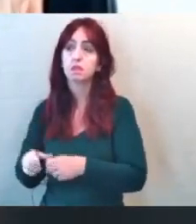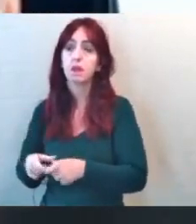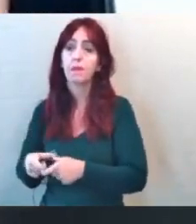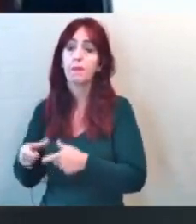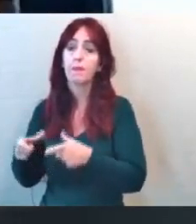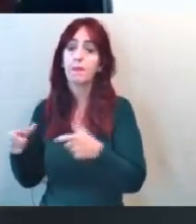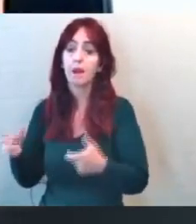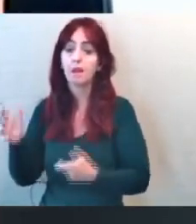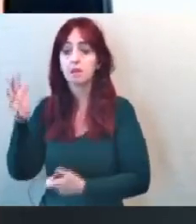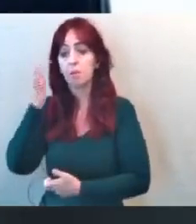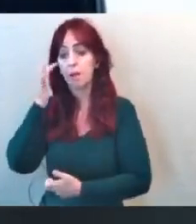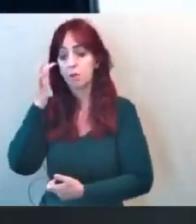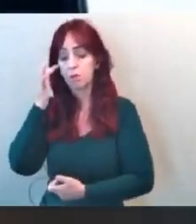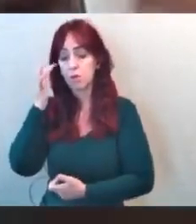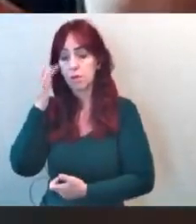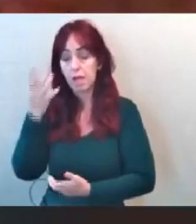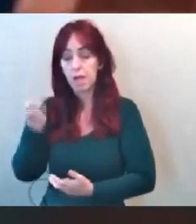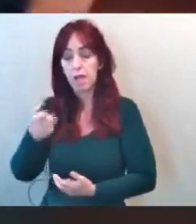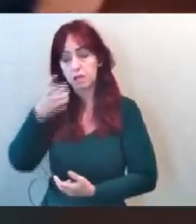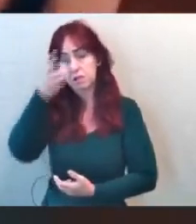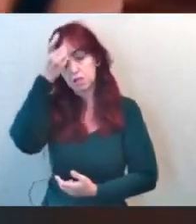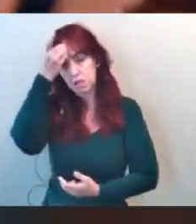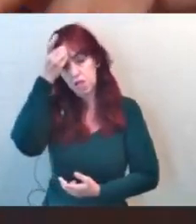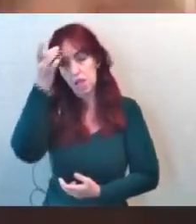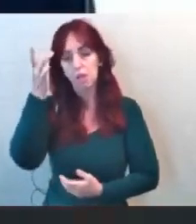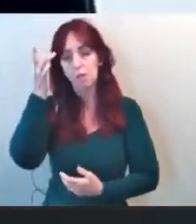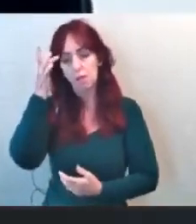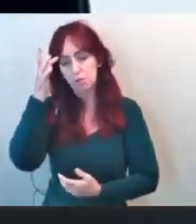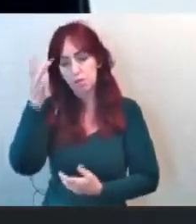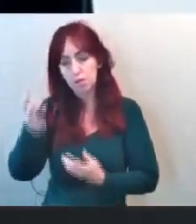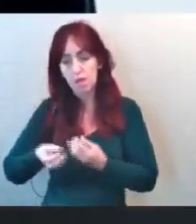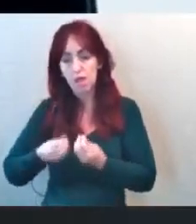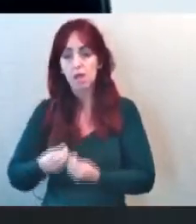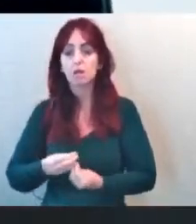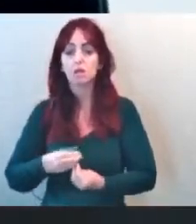ao meu ver, uma maior maturação de ideias